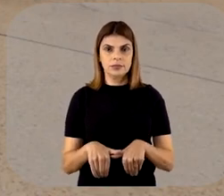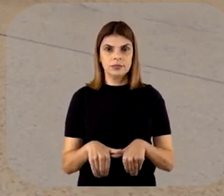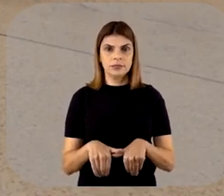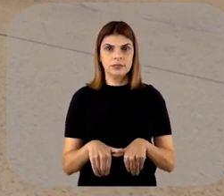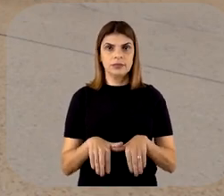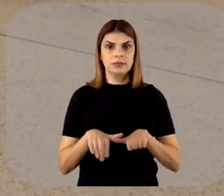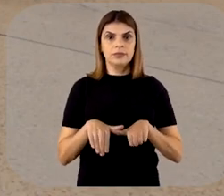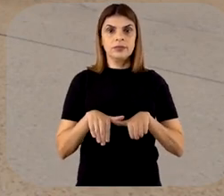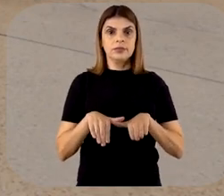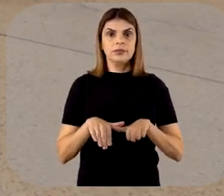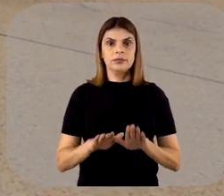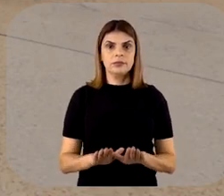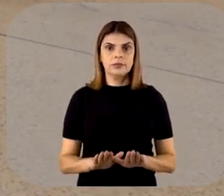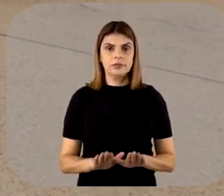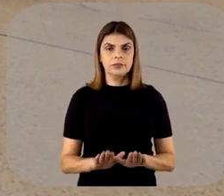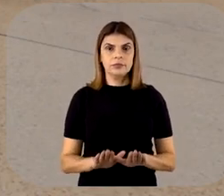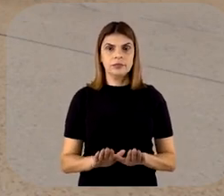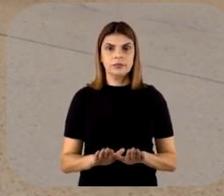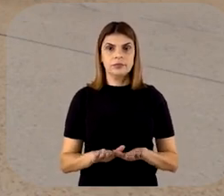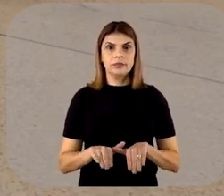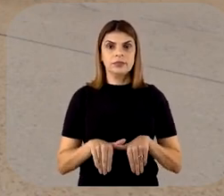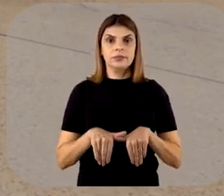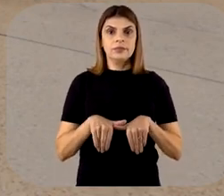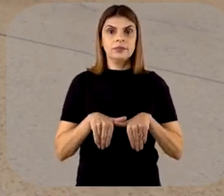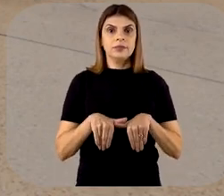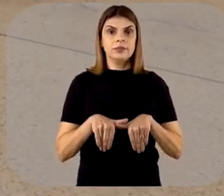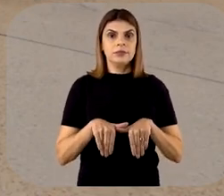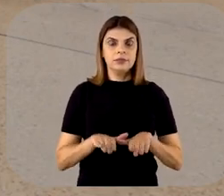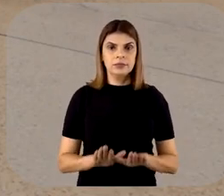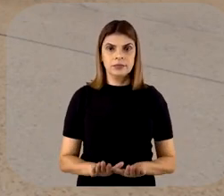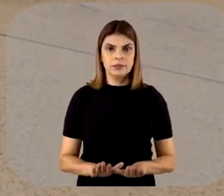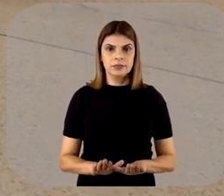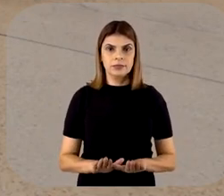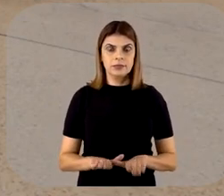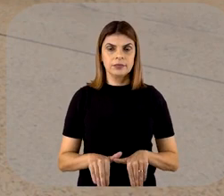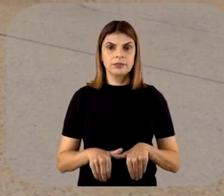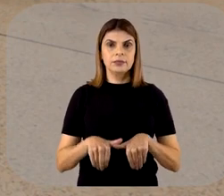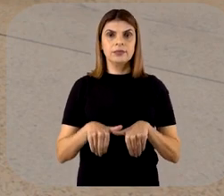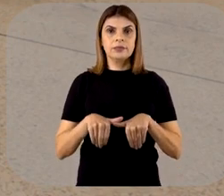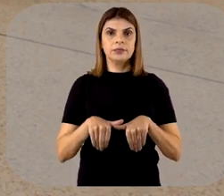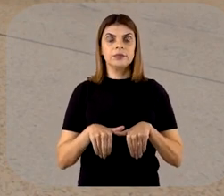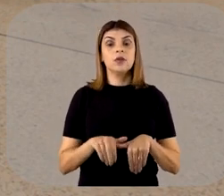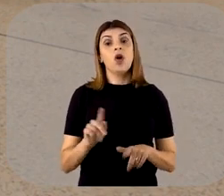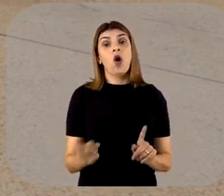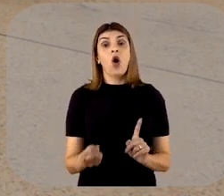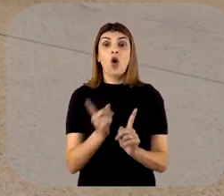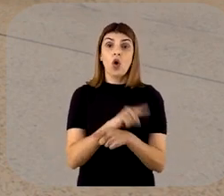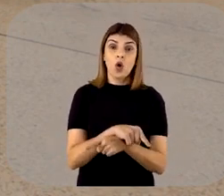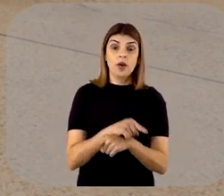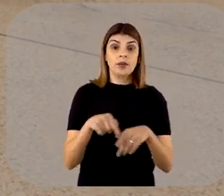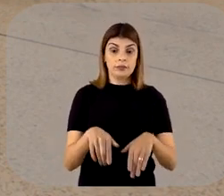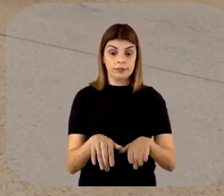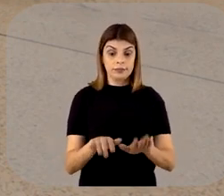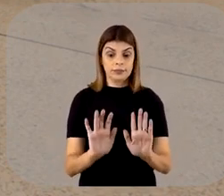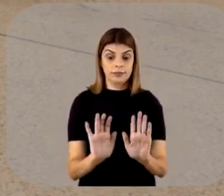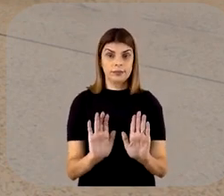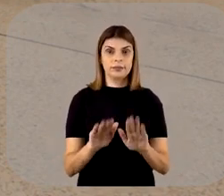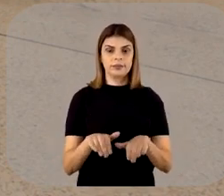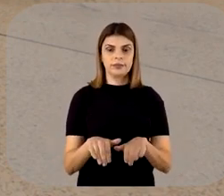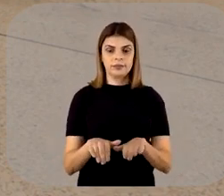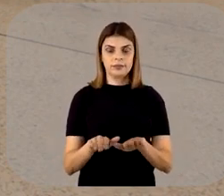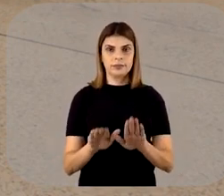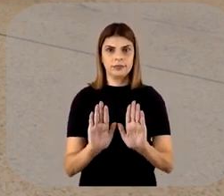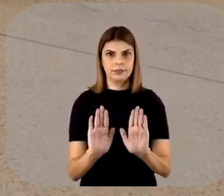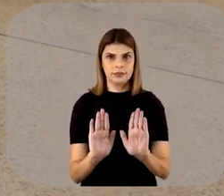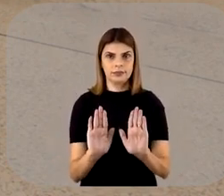Dobrar, né? Levantar na ponta do pé. E também pode fazer o contrário, fazer um movimento de levantar